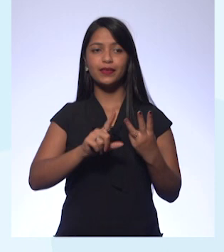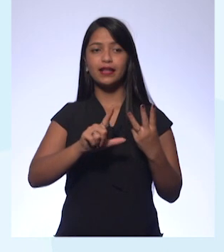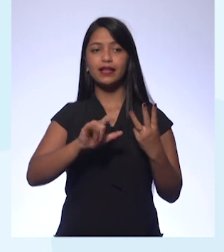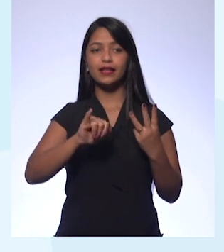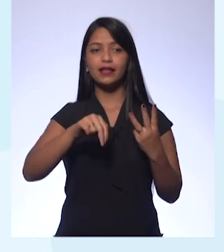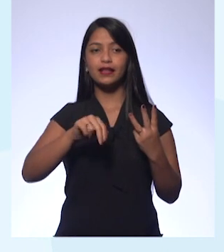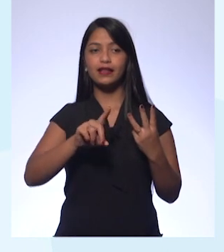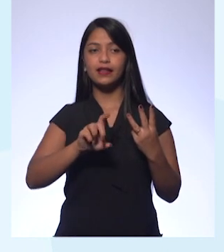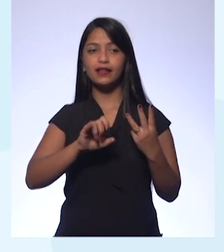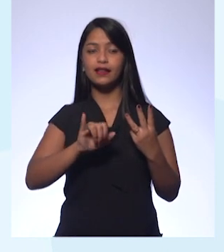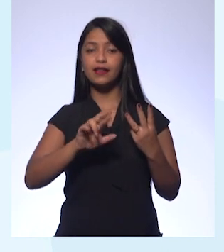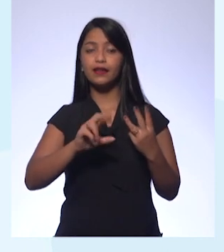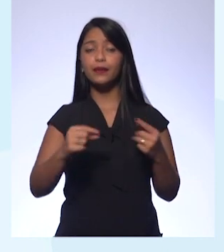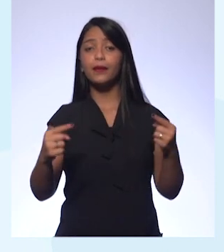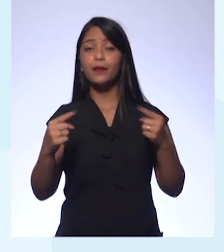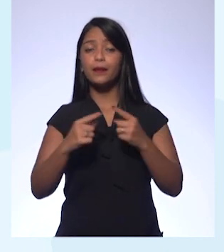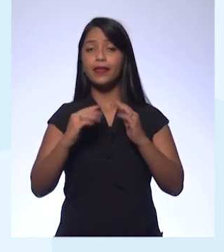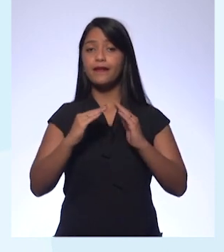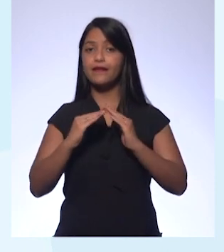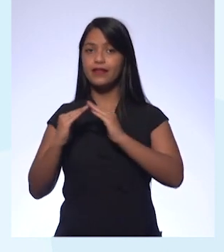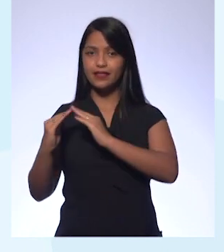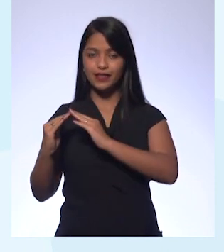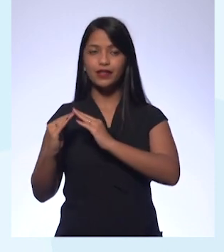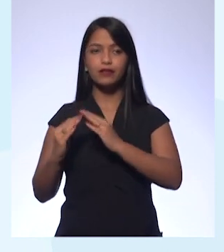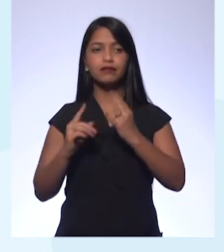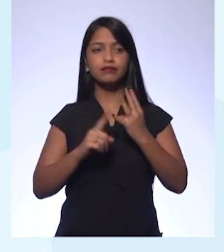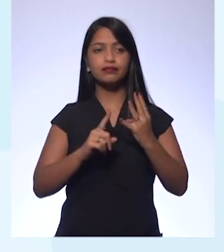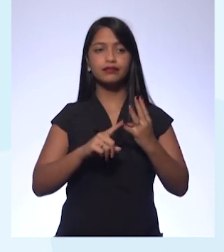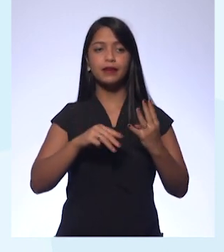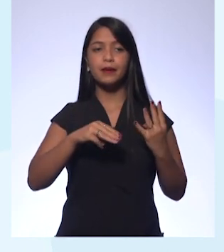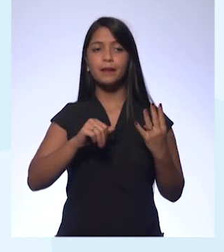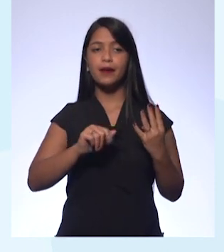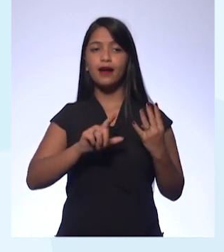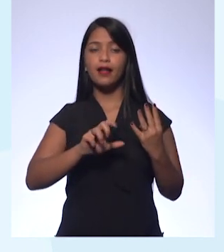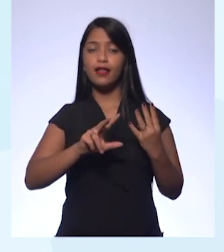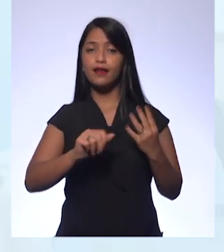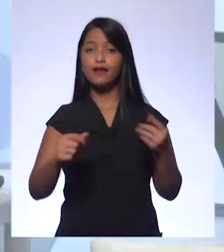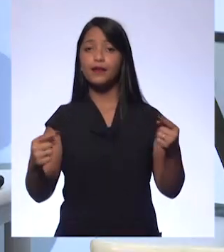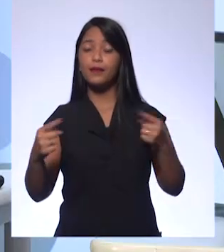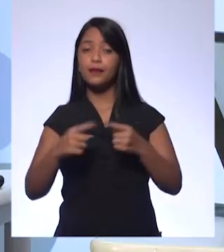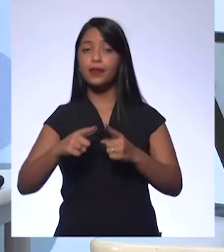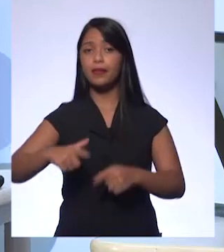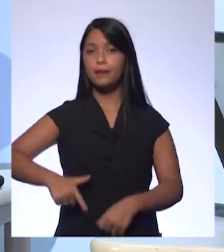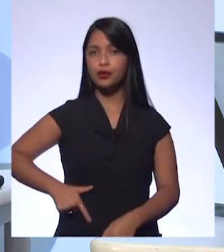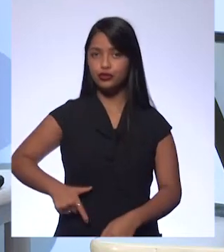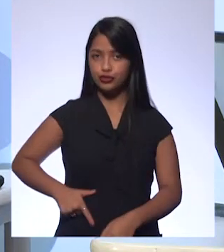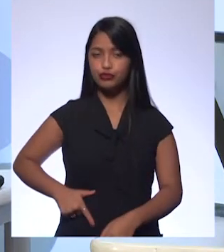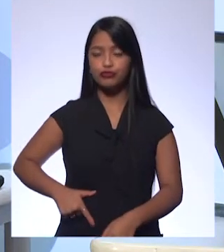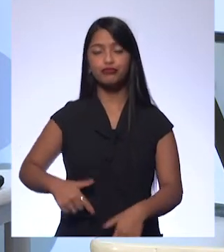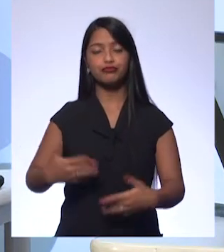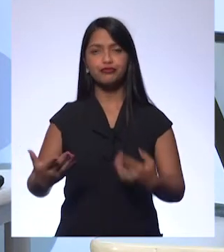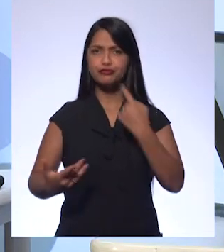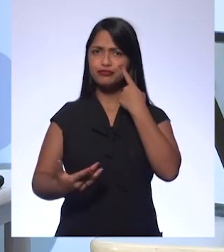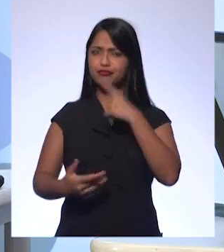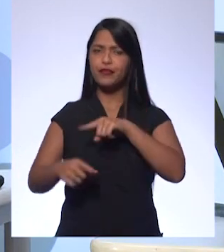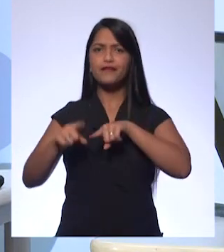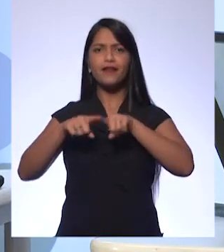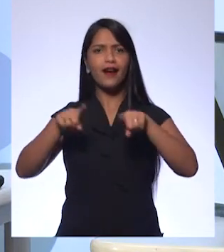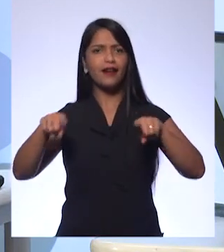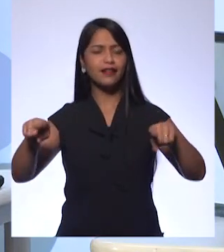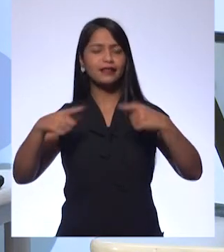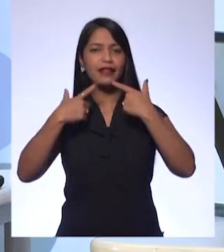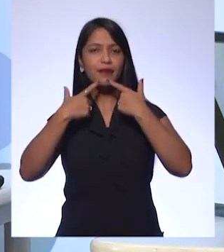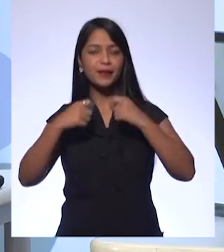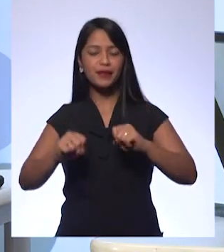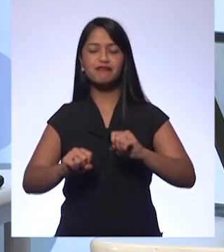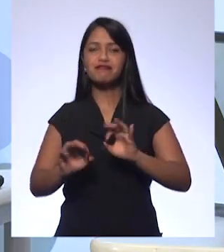aí de variação geográfica ou diatópica. Parabéns aí, aluna Júlia, muito legal. Aí, mais um, 5 minutos. Meu Deus, vai